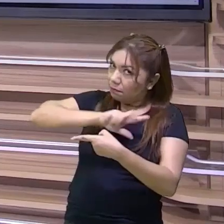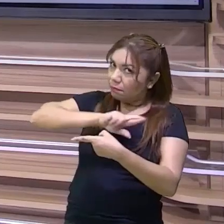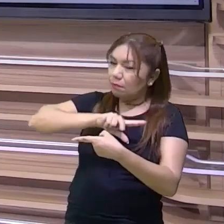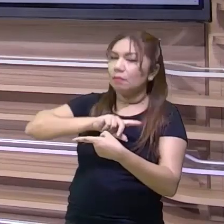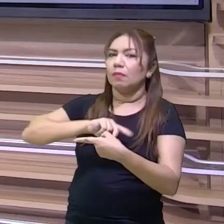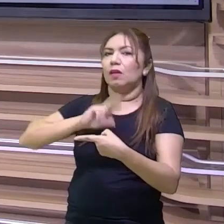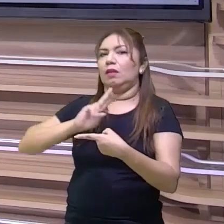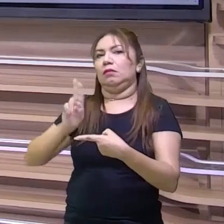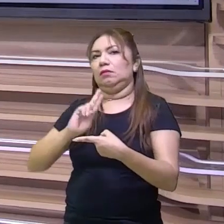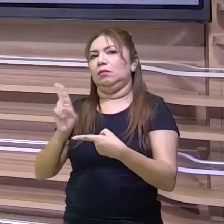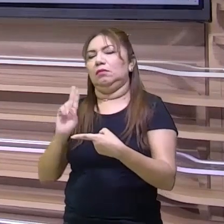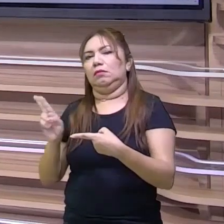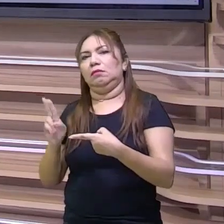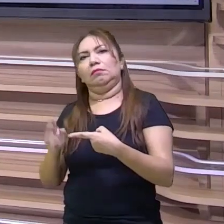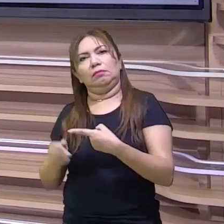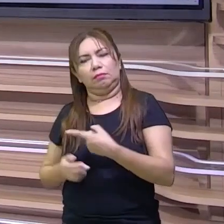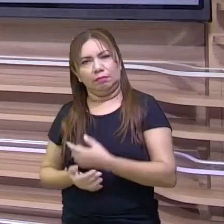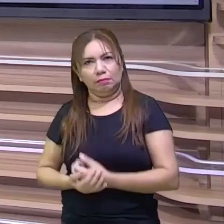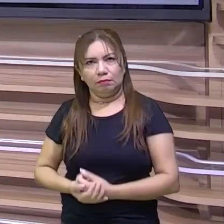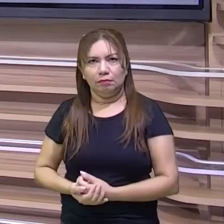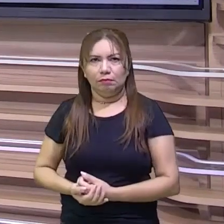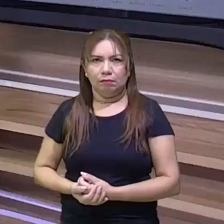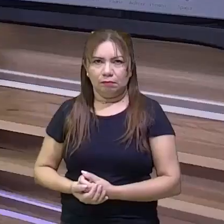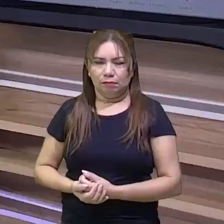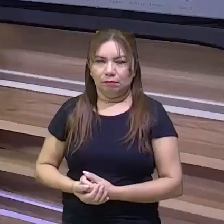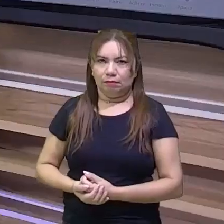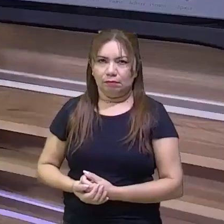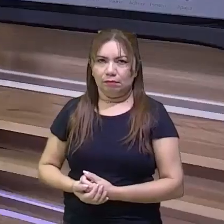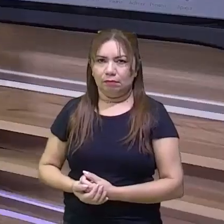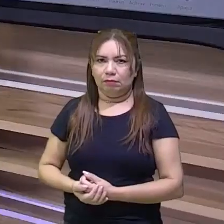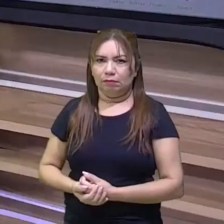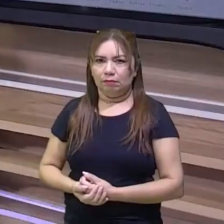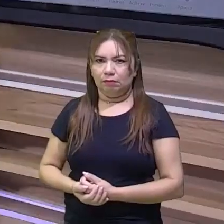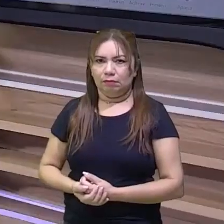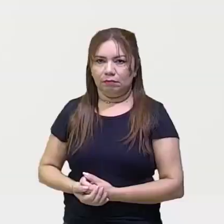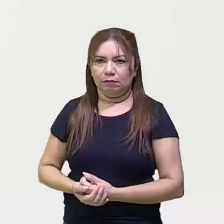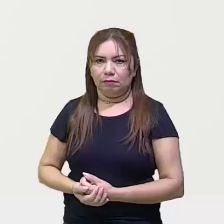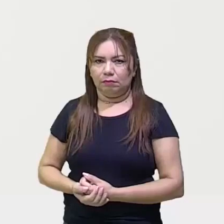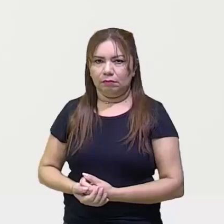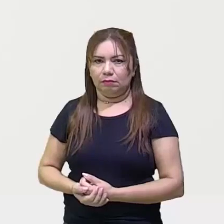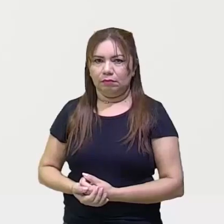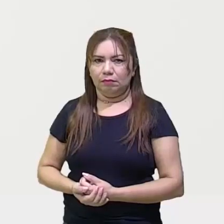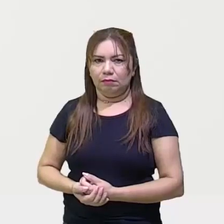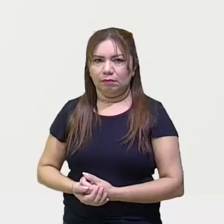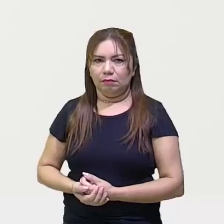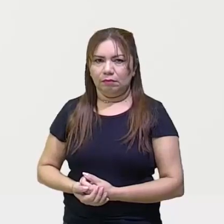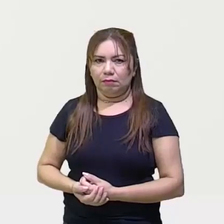paroxítona e proparoxítona. Eu tenho, vamos para cá.